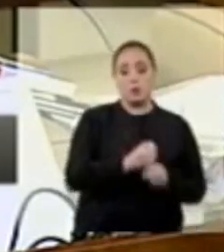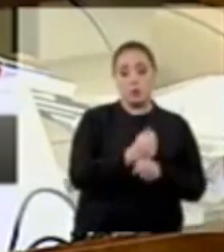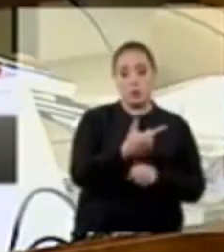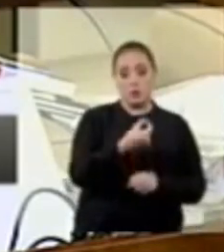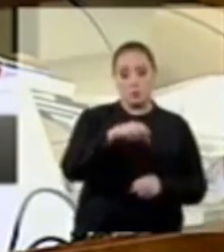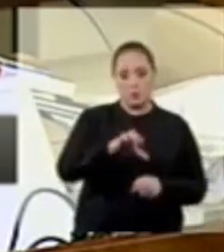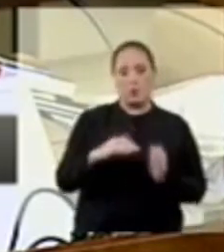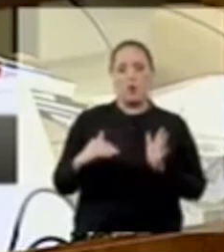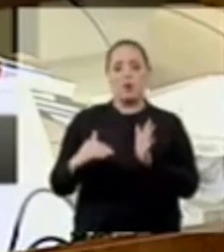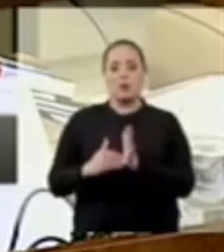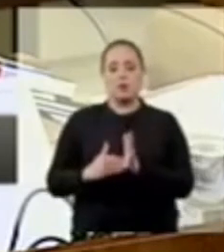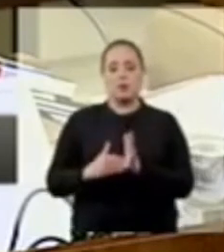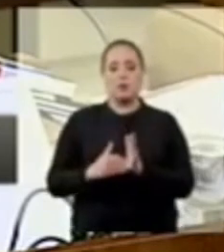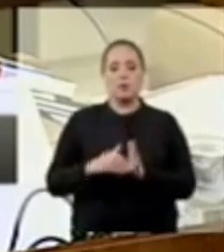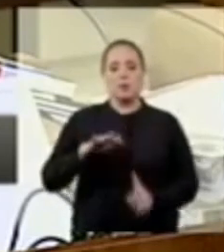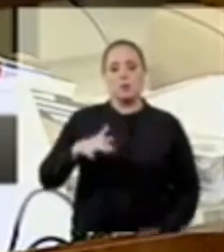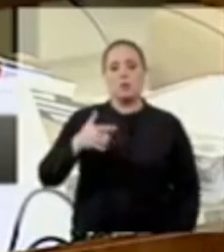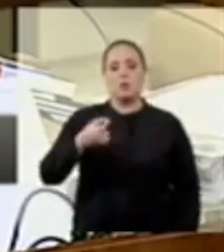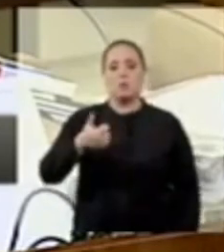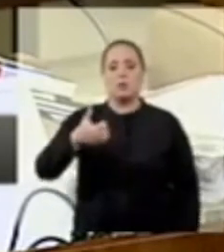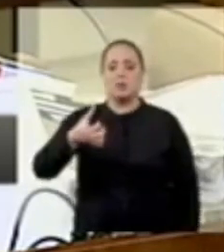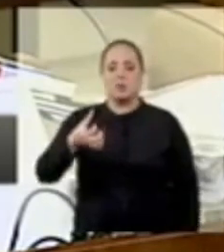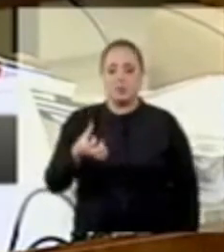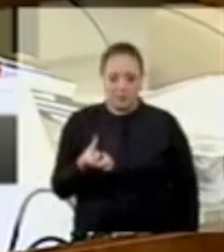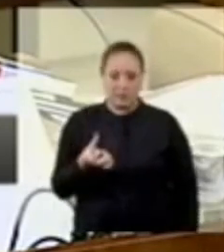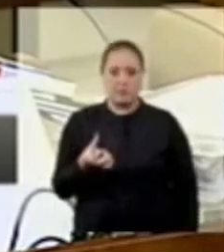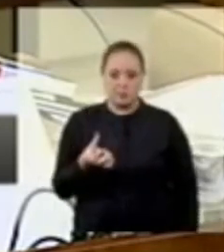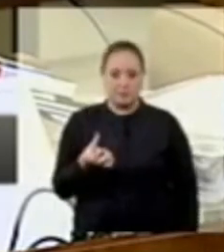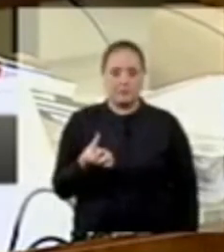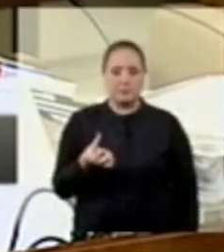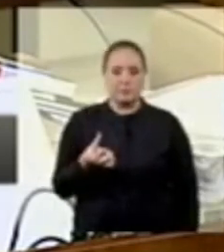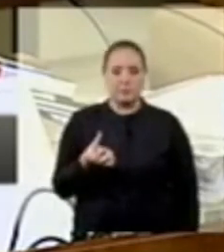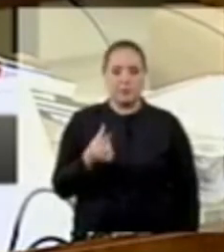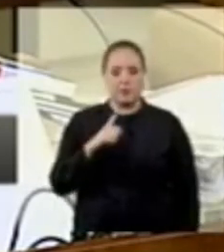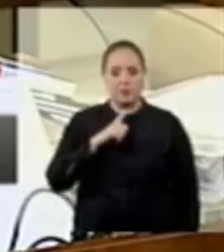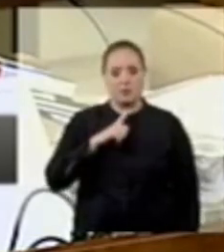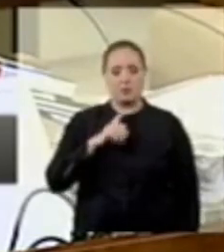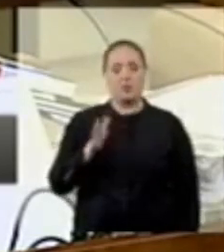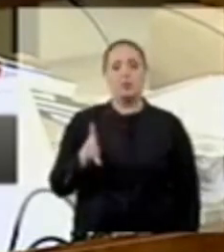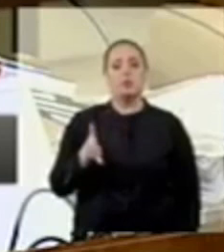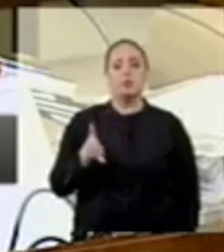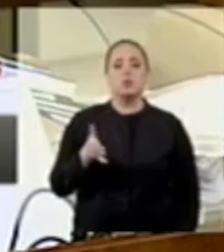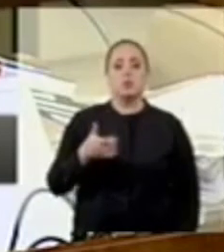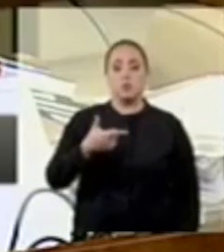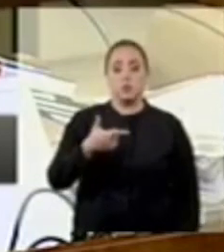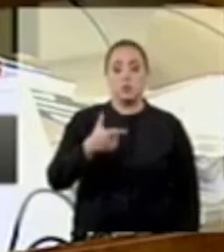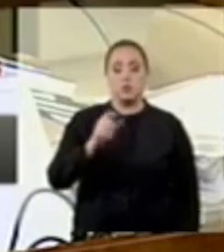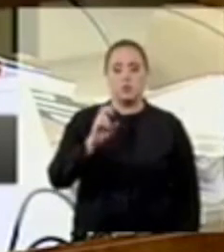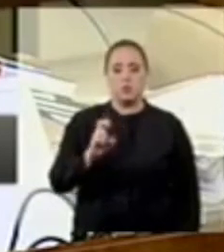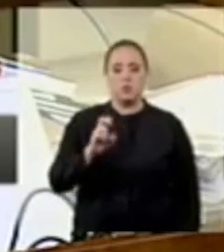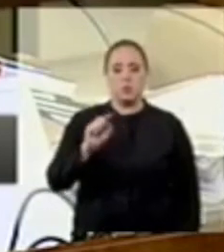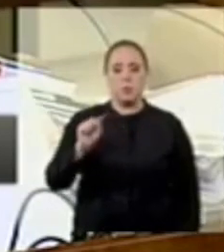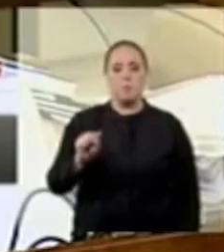até meados de 2016 haviam sido apresentados 25